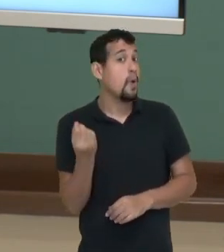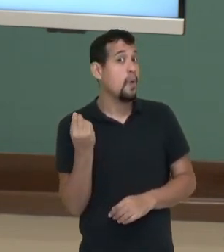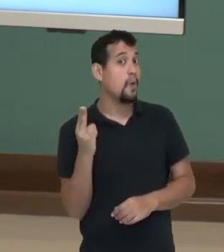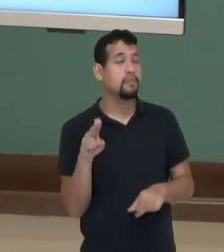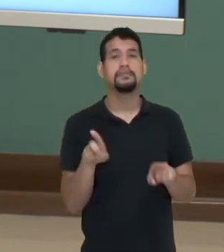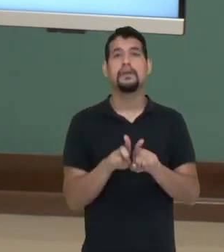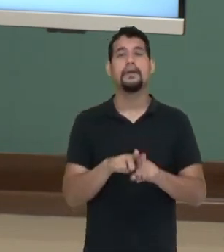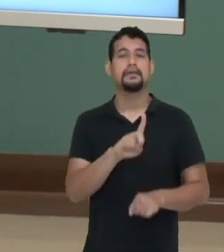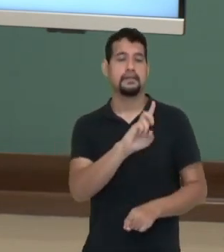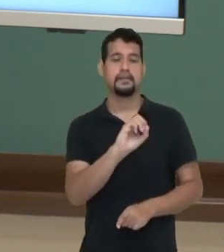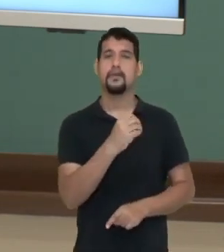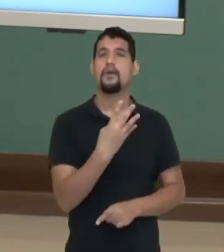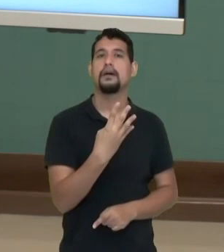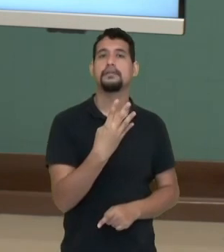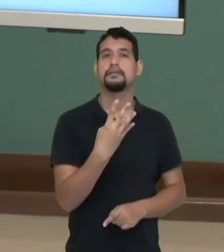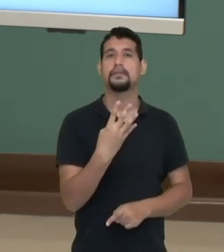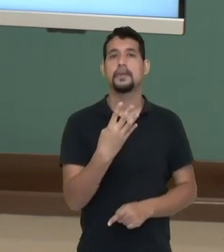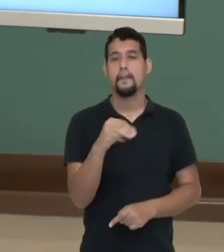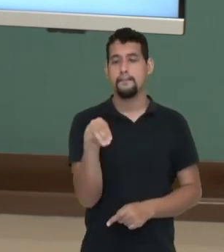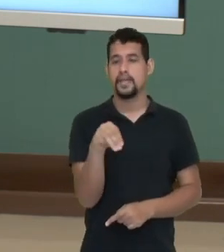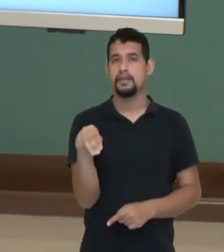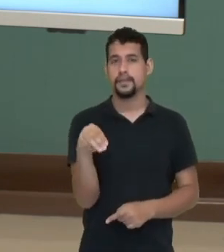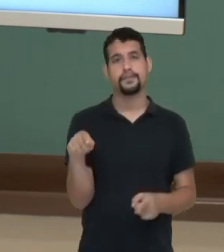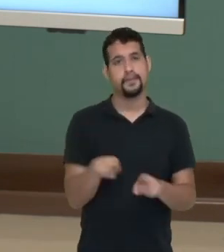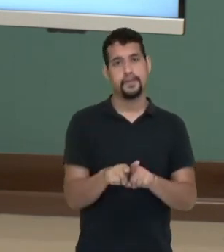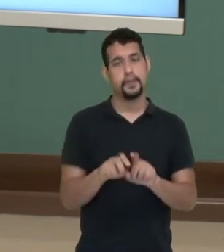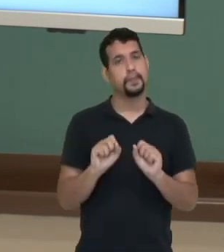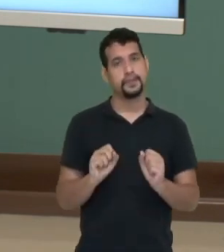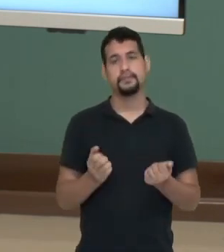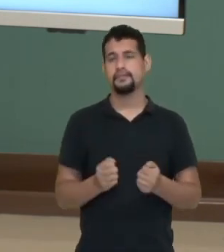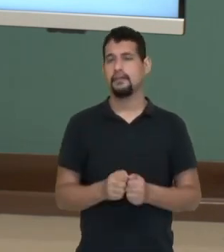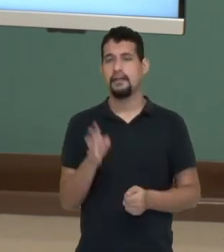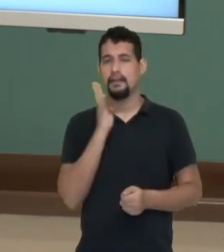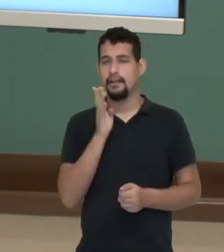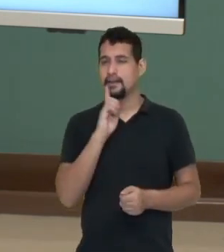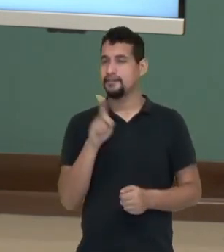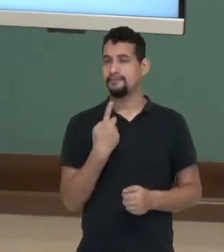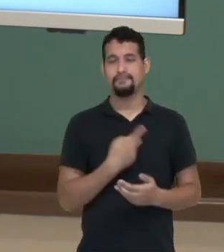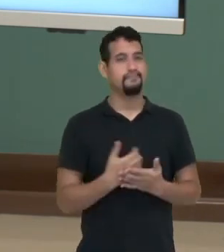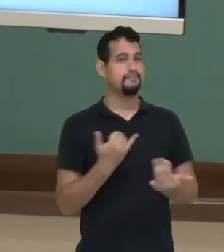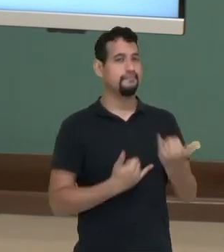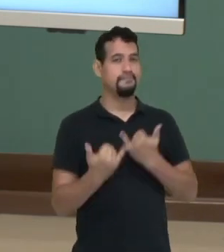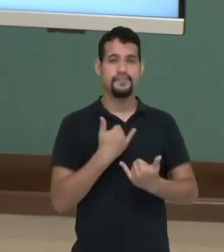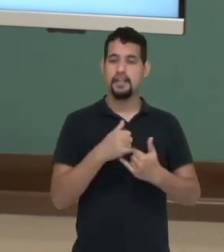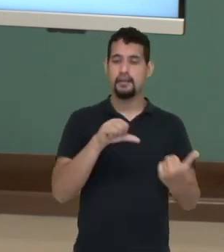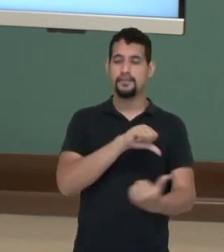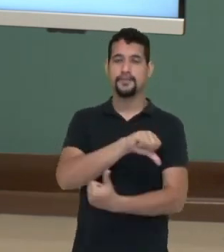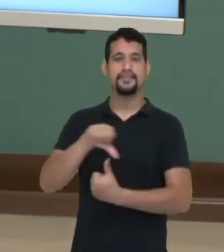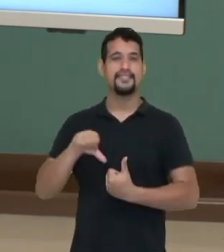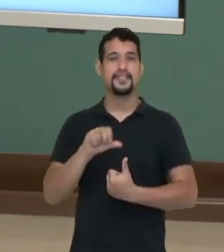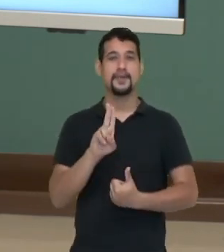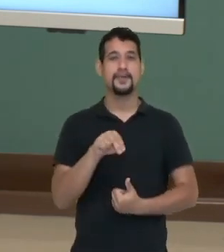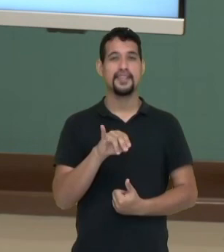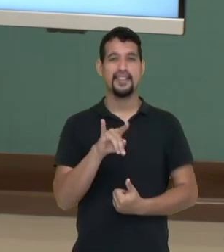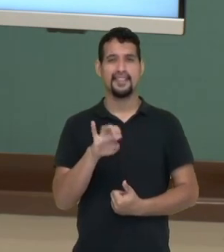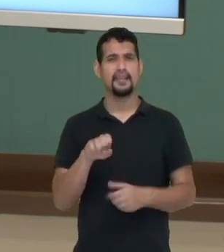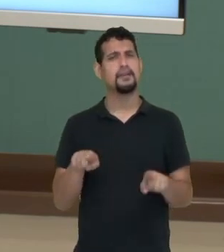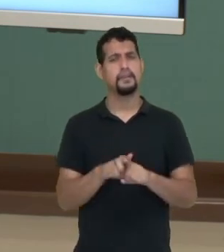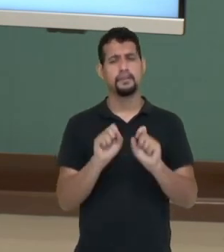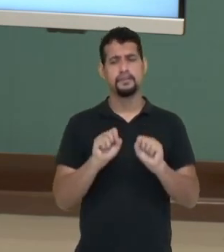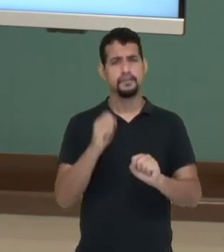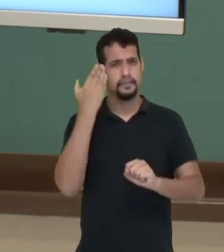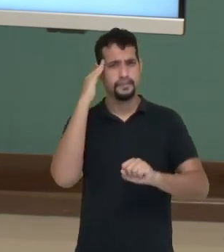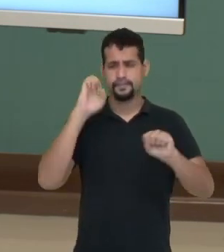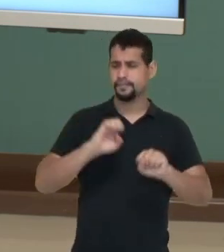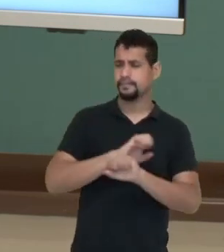ou 104 milímetros, tá bom? É legal a gente brincar com essa mudança de unidades aí, para que a gente possa entender